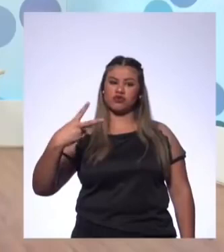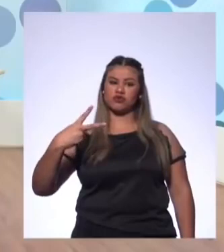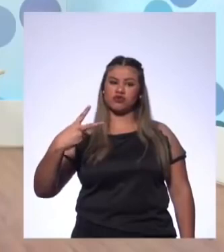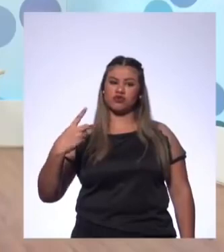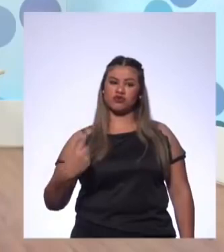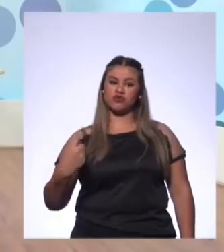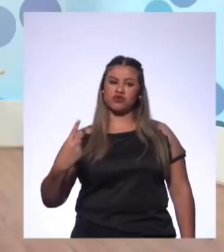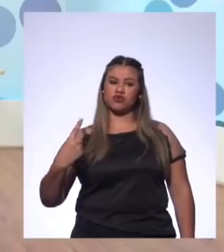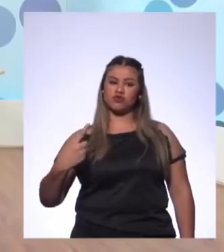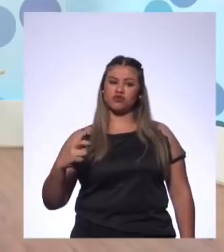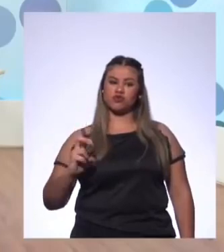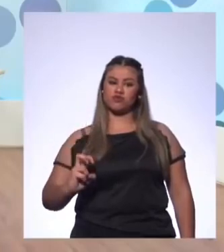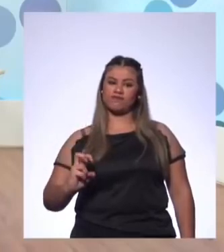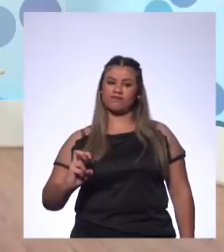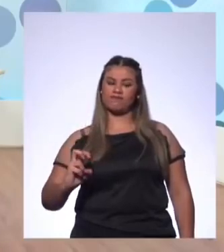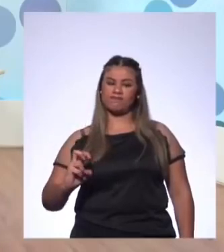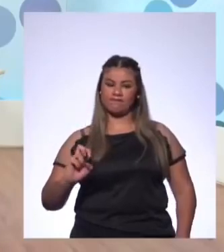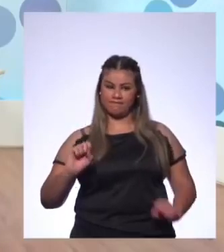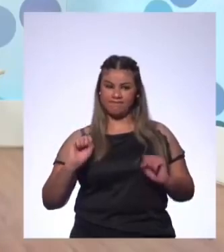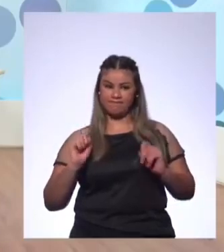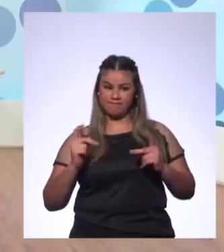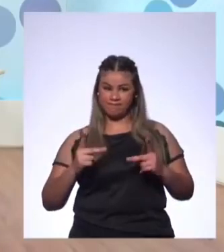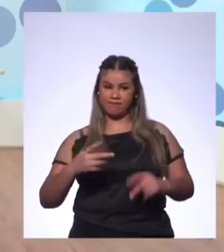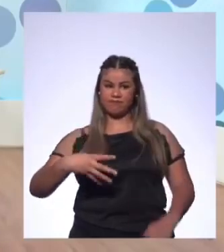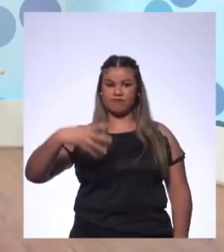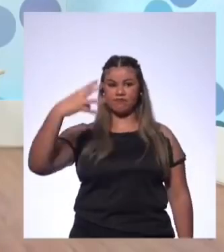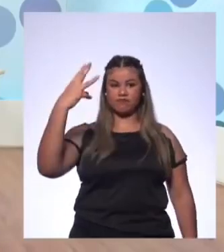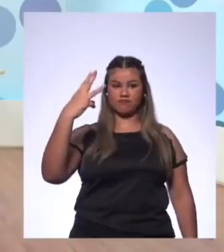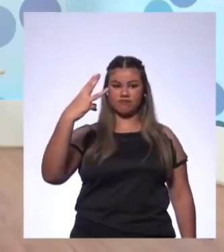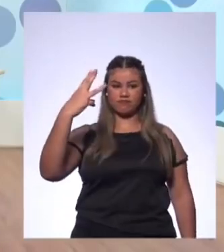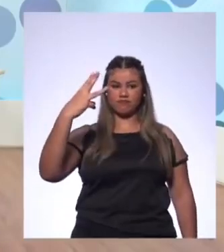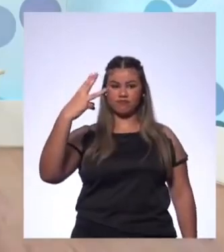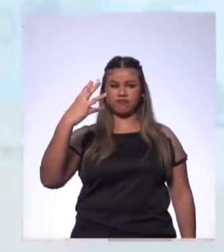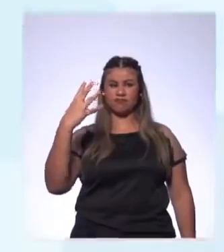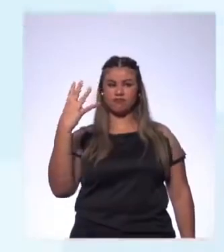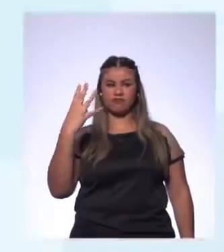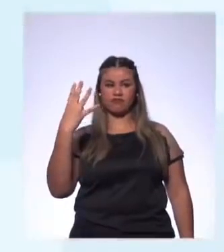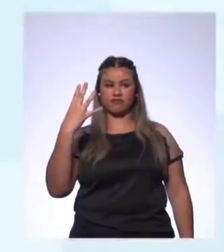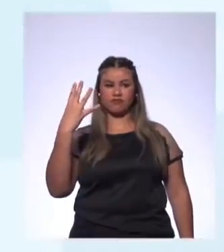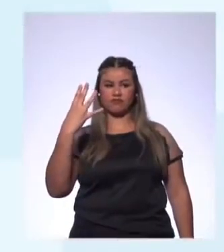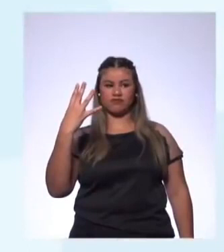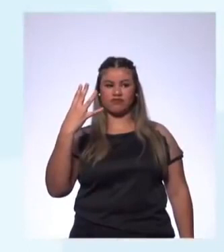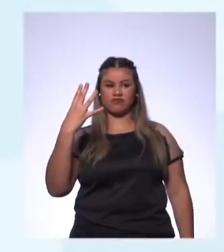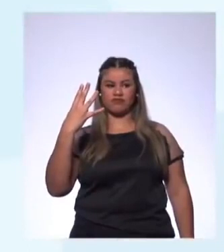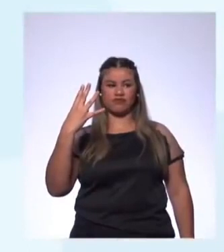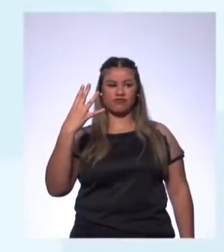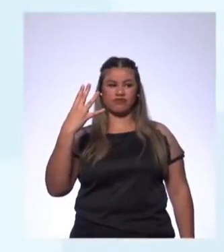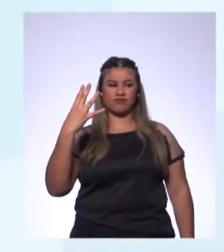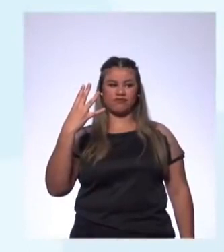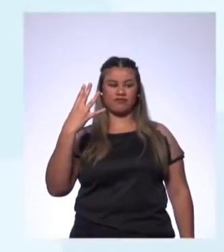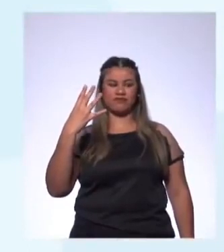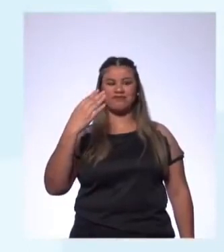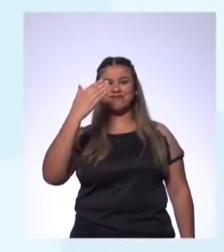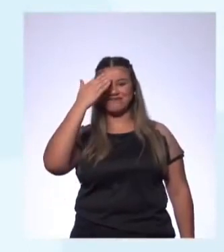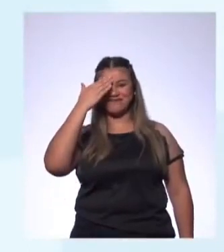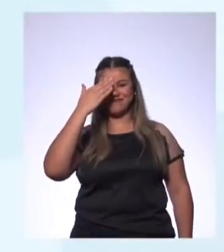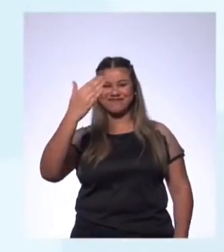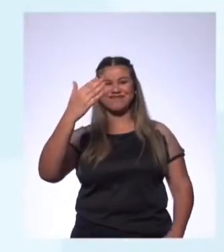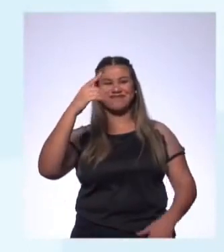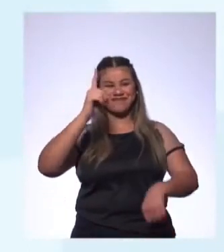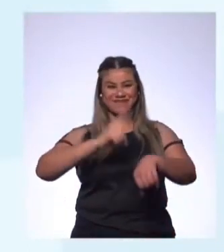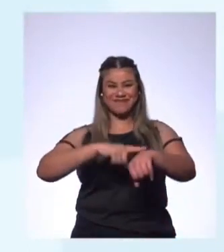1, 5, ok? Tá, 3, 4, ó, consertaram pra quem gente, sabe beleza? faz ao vivo, olha só. Muito obrigada,